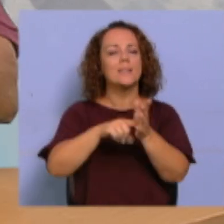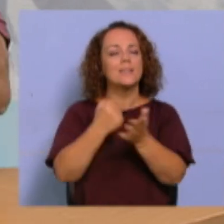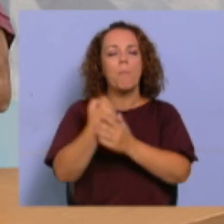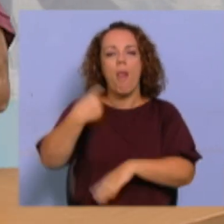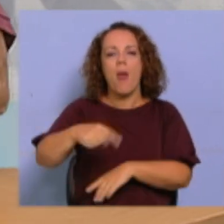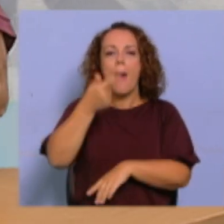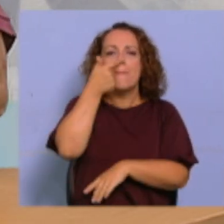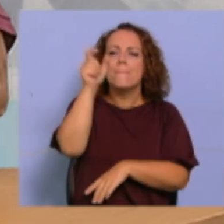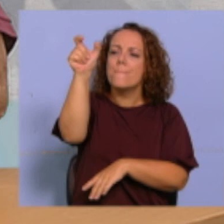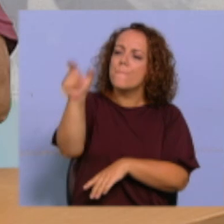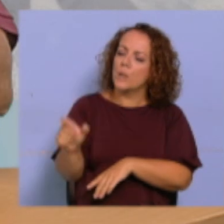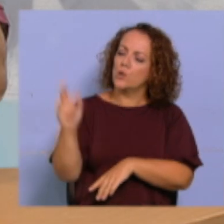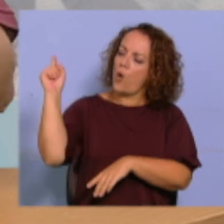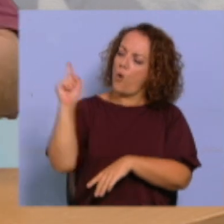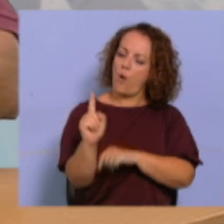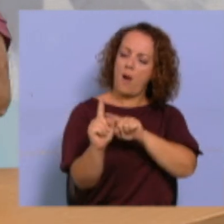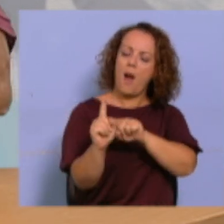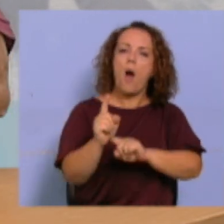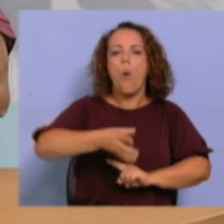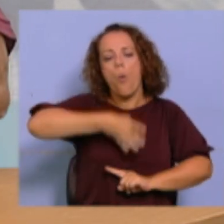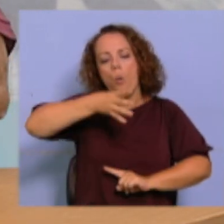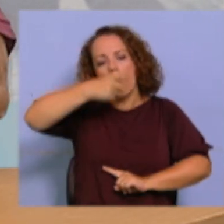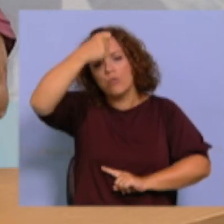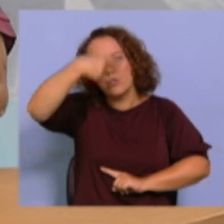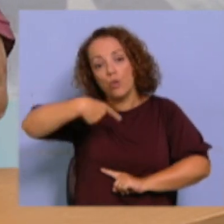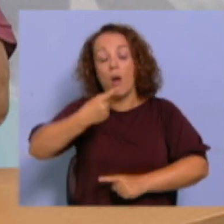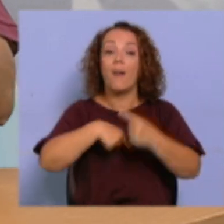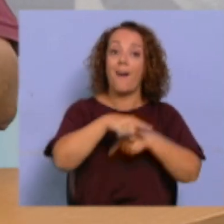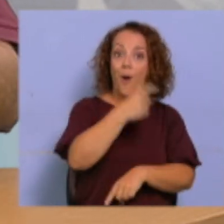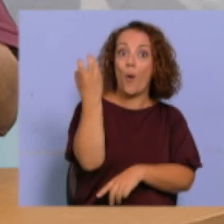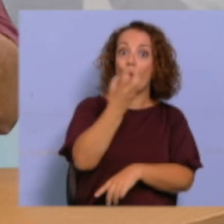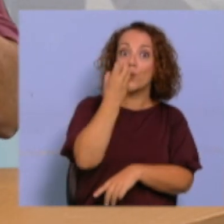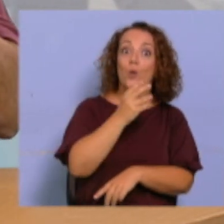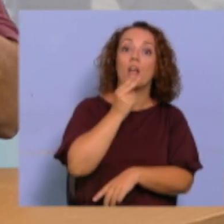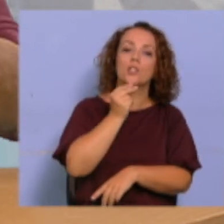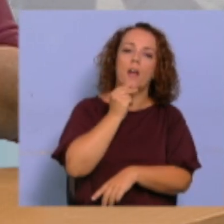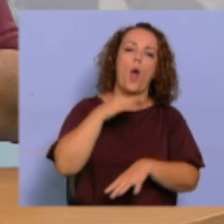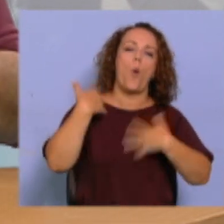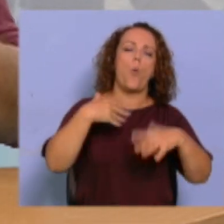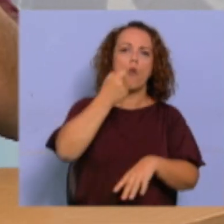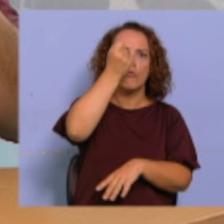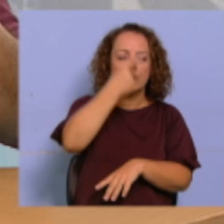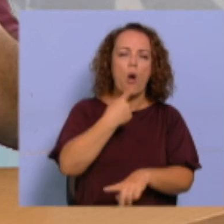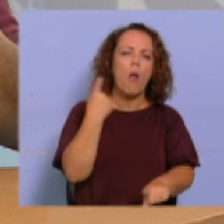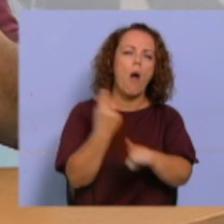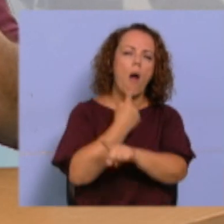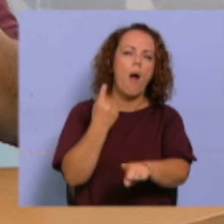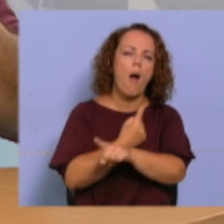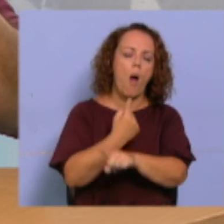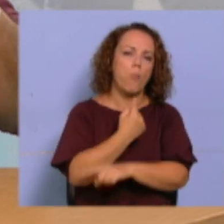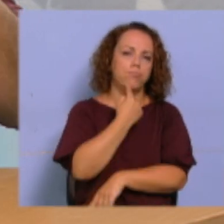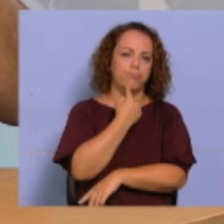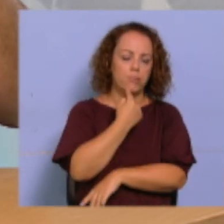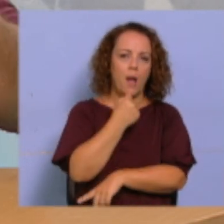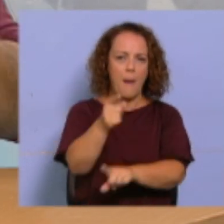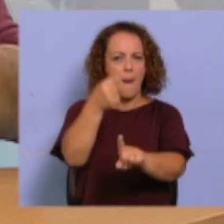é? E na cultura de Israel, pois, havia muitas parábolas. Aliás, não pensemos que Jesus